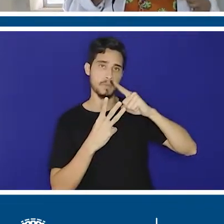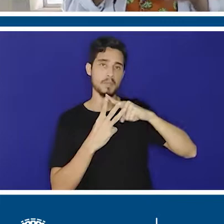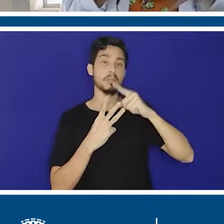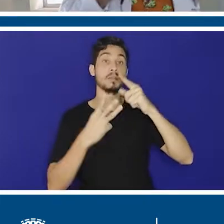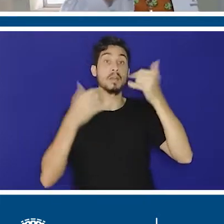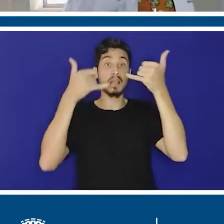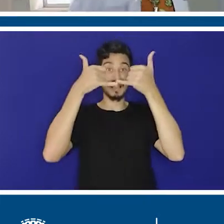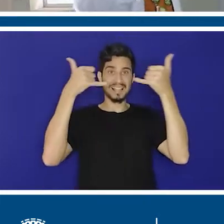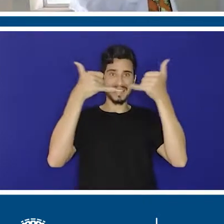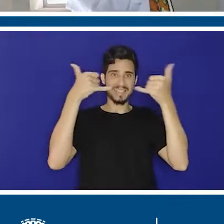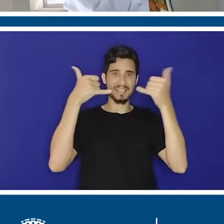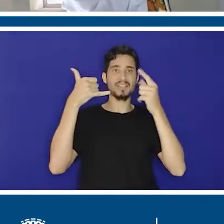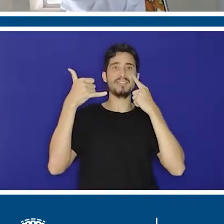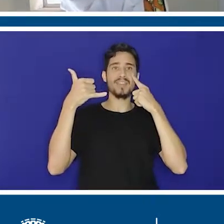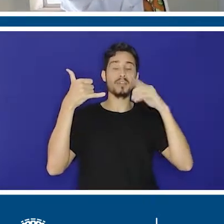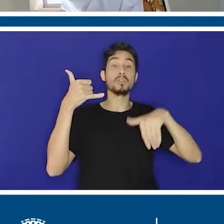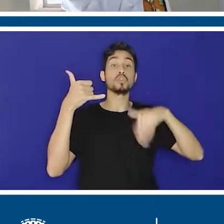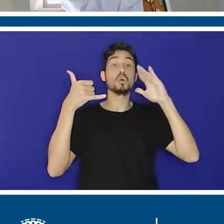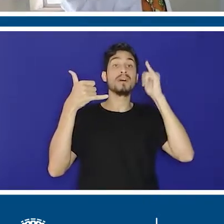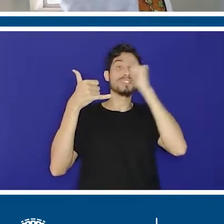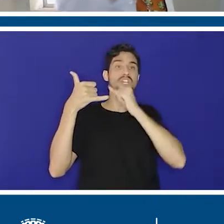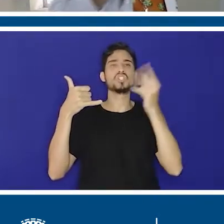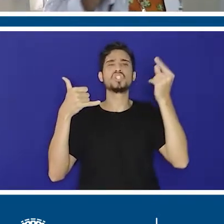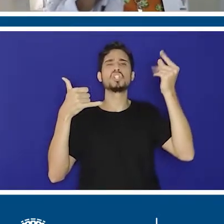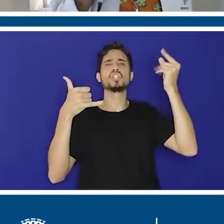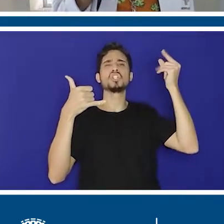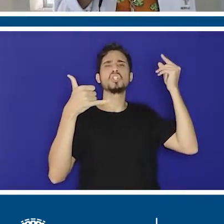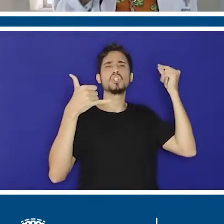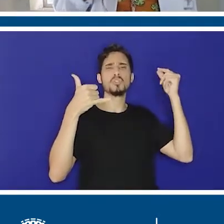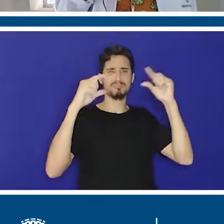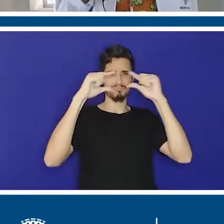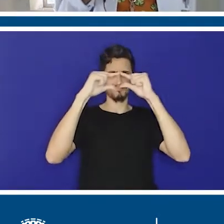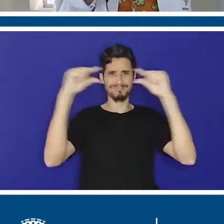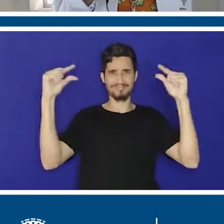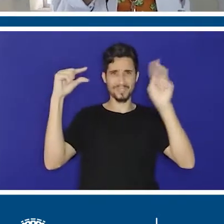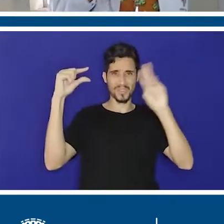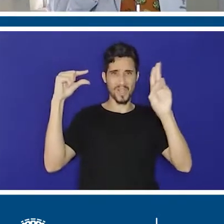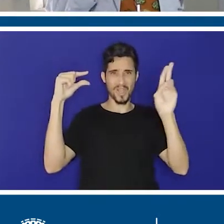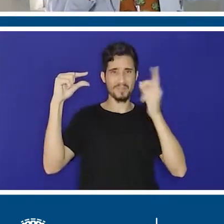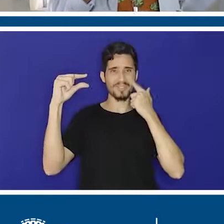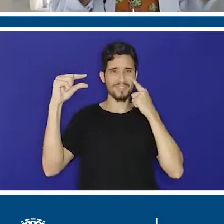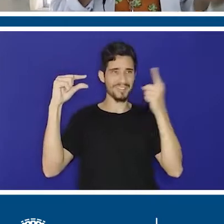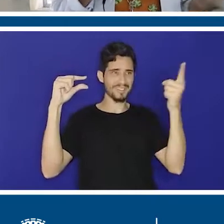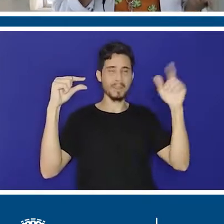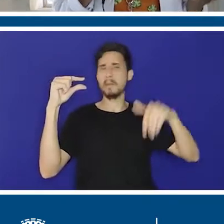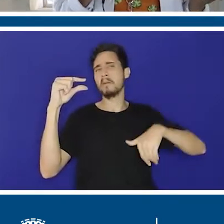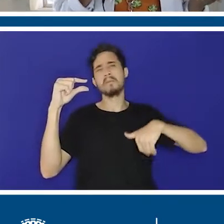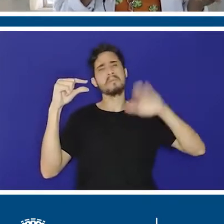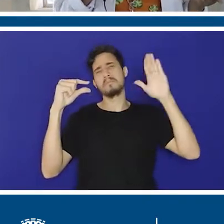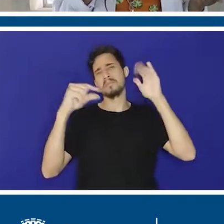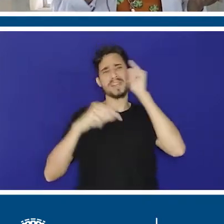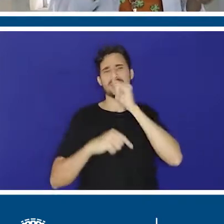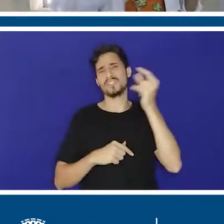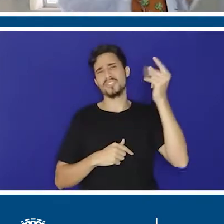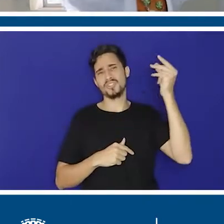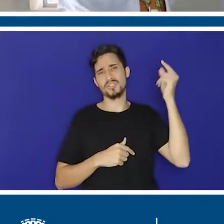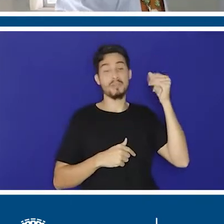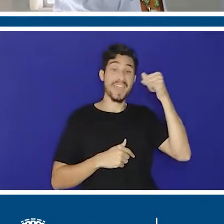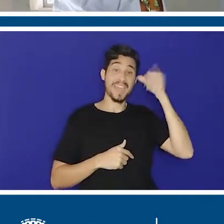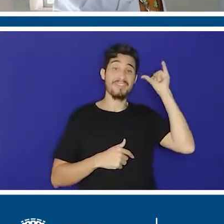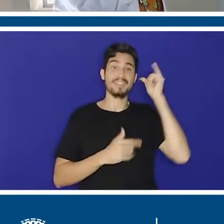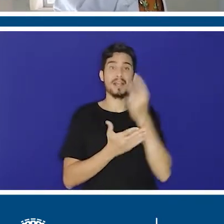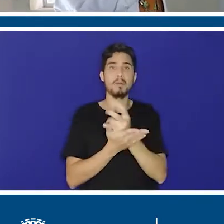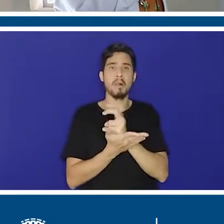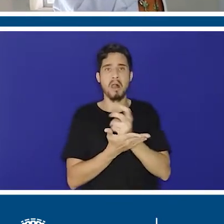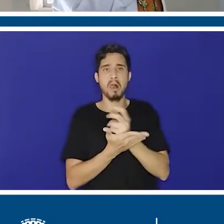primeira linha são os mais antigos. Então, por exemplo, fenobarbital. Mas É o mais antigo de todos os anticonvulsivantes. Aí